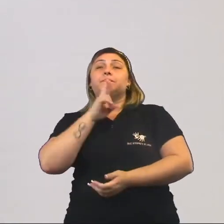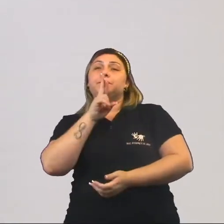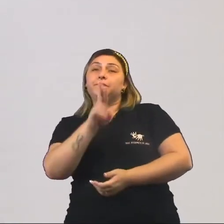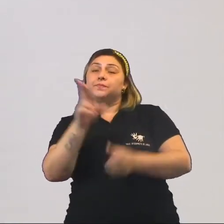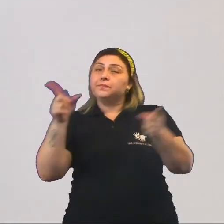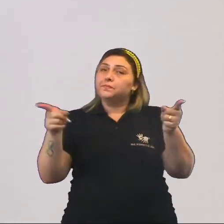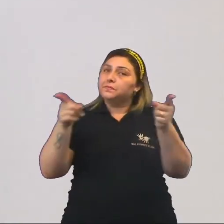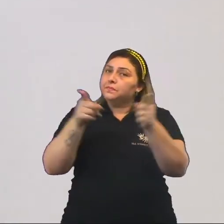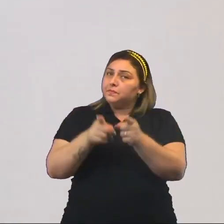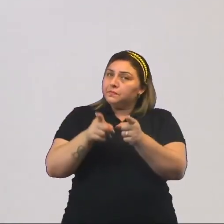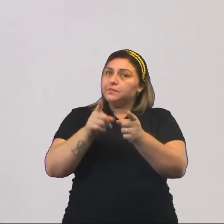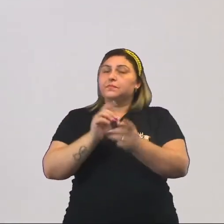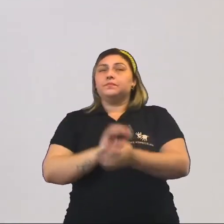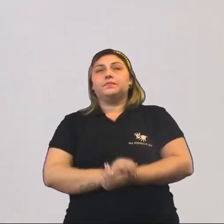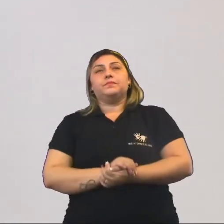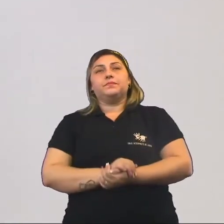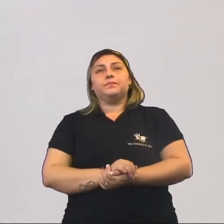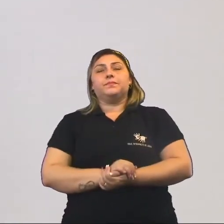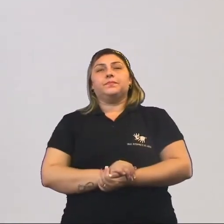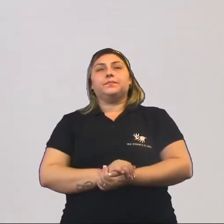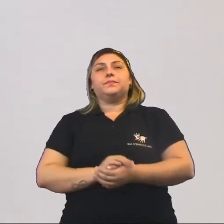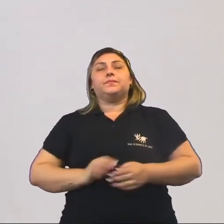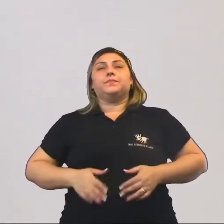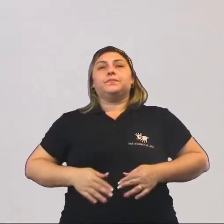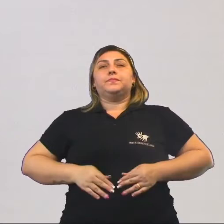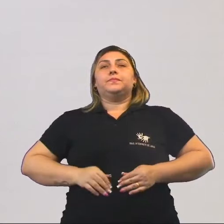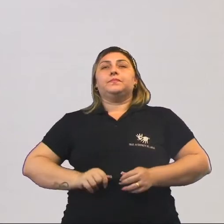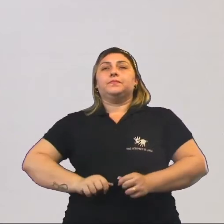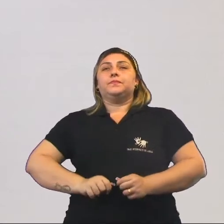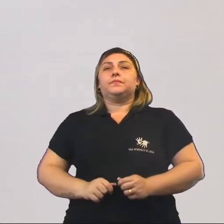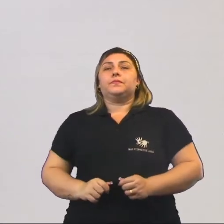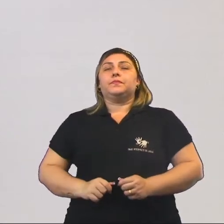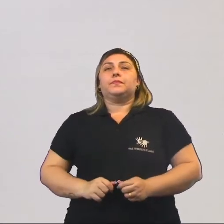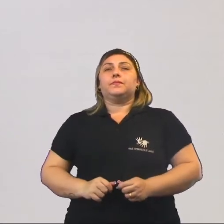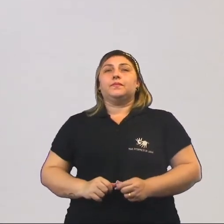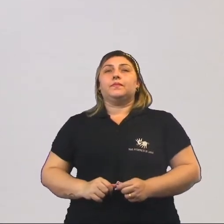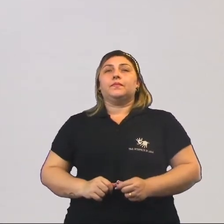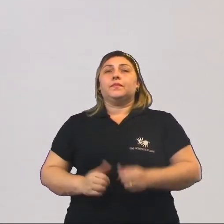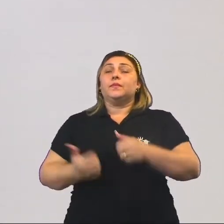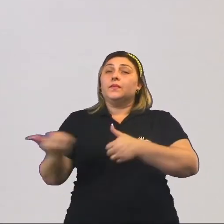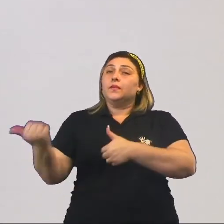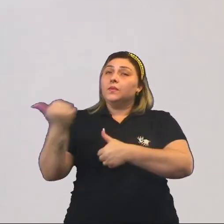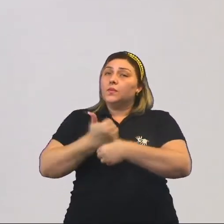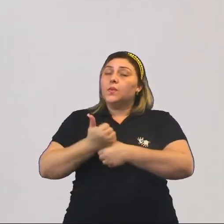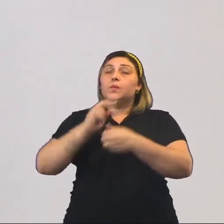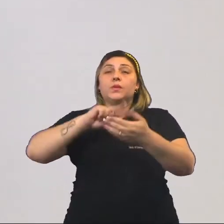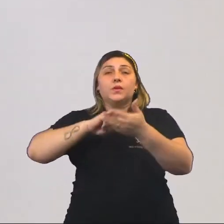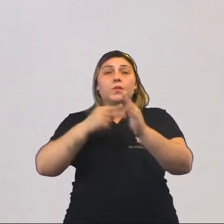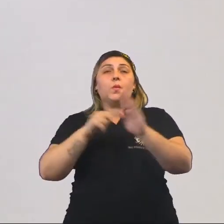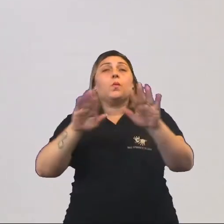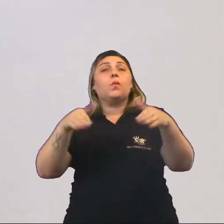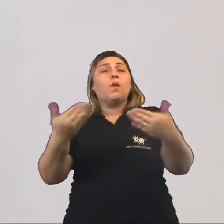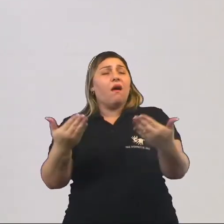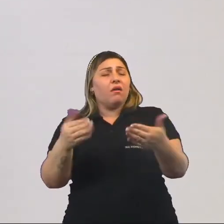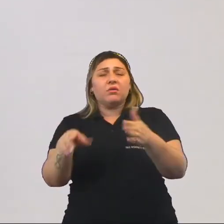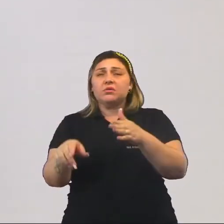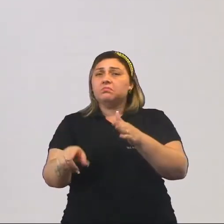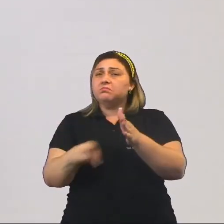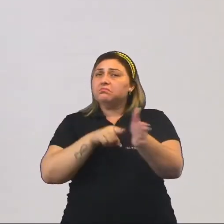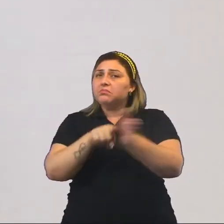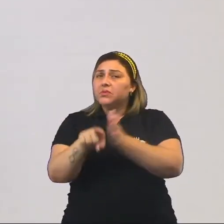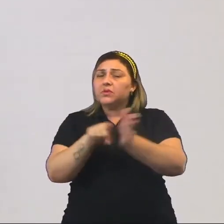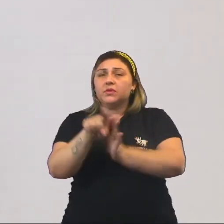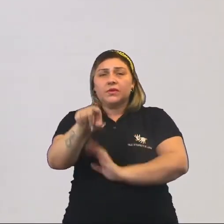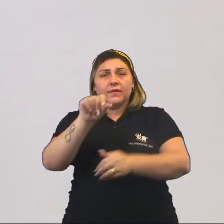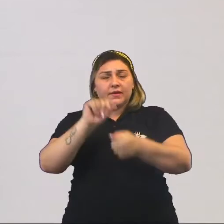resposta curta, yes, I did, no, I didn't, ela vai assumir o significado de qualquer pergunta que você